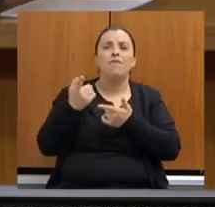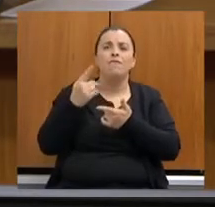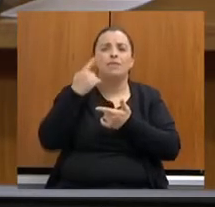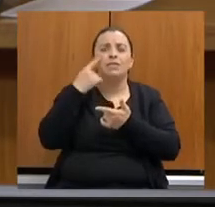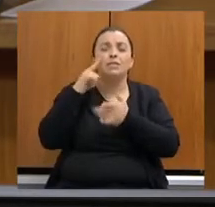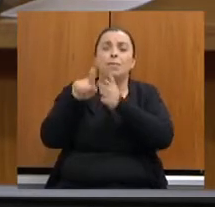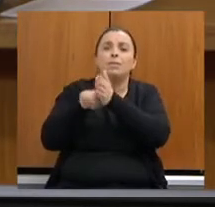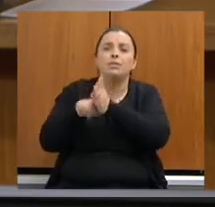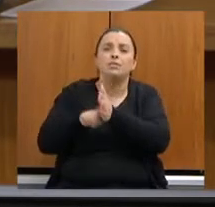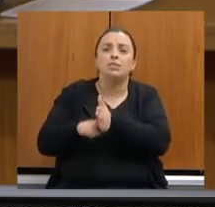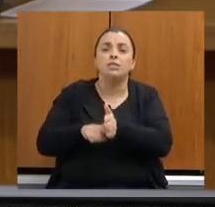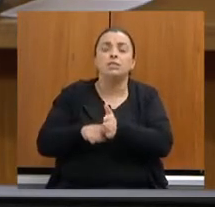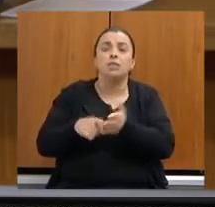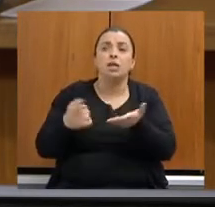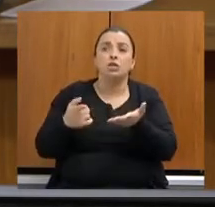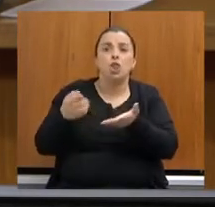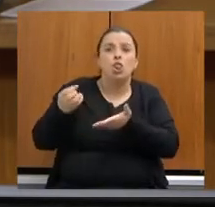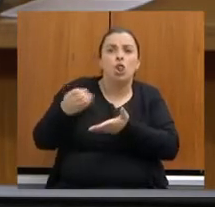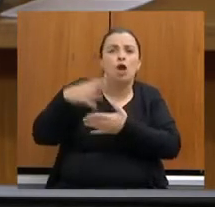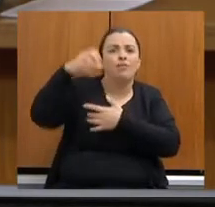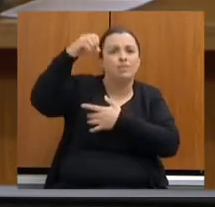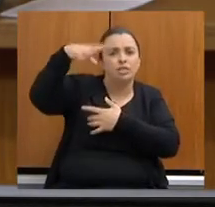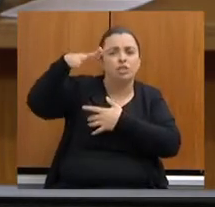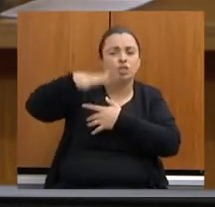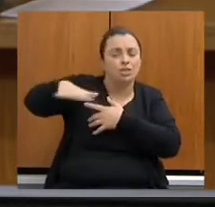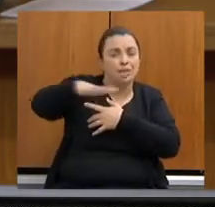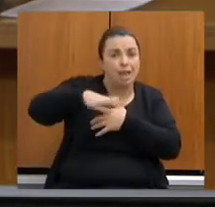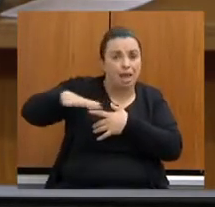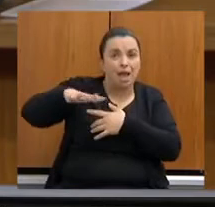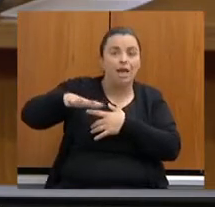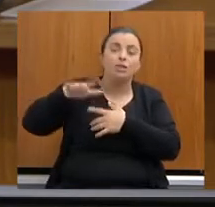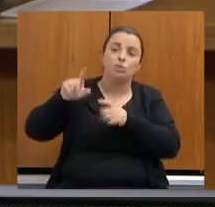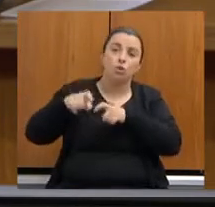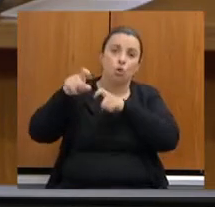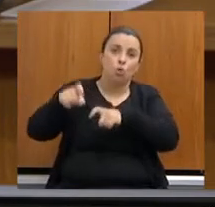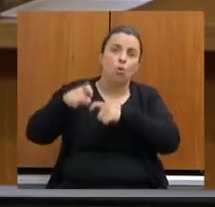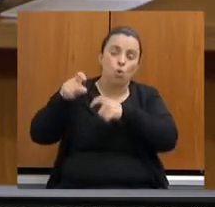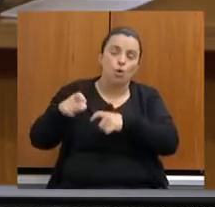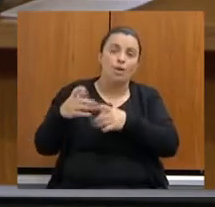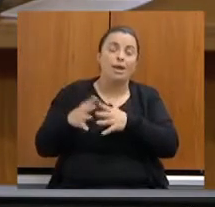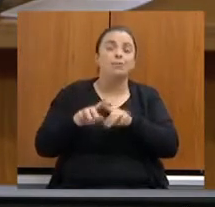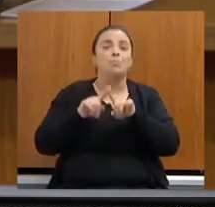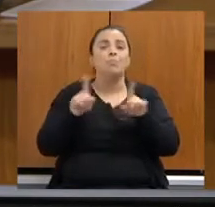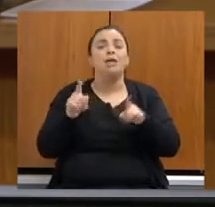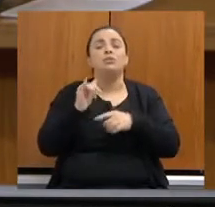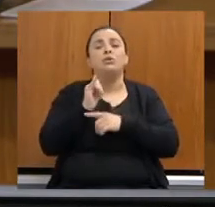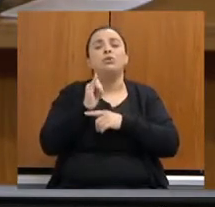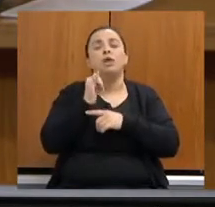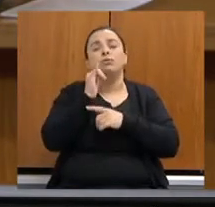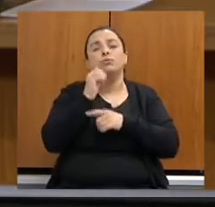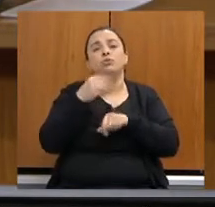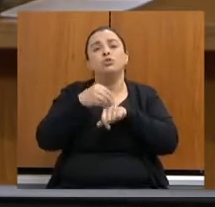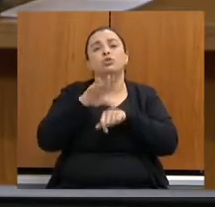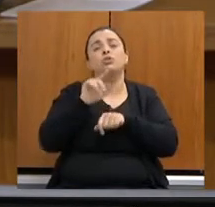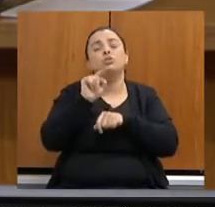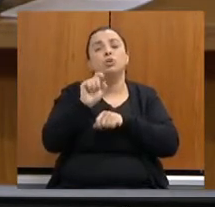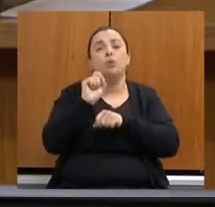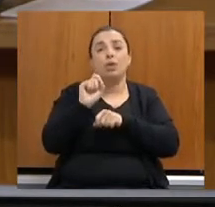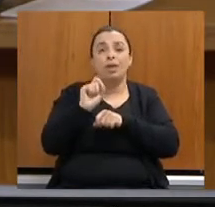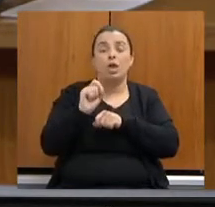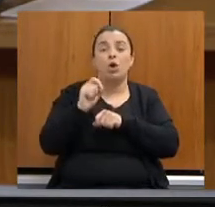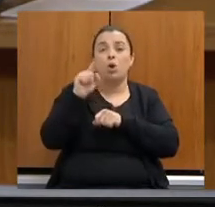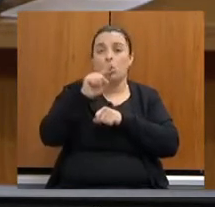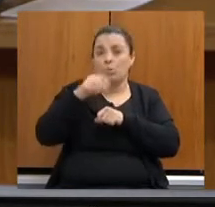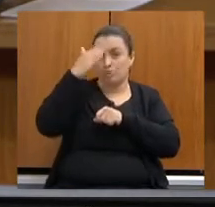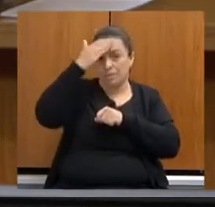propriedades rurais Mas o que eu tenho a dizer que que o governador é o mesmo determinou a segredo dos elementos que fizessem um